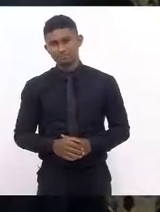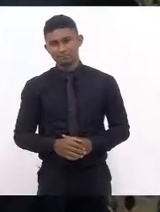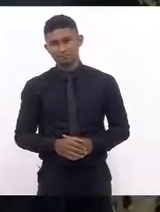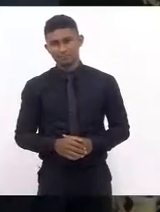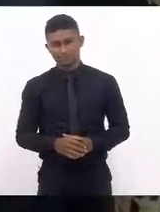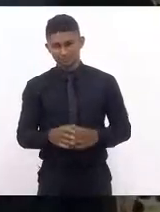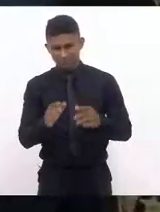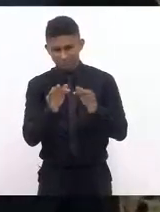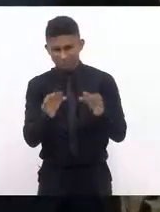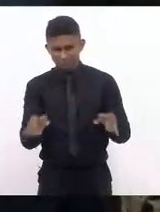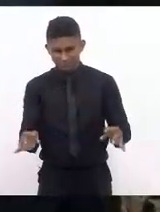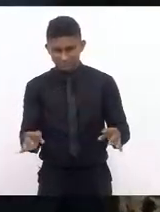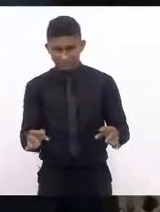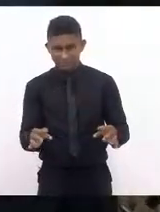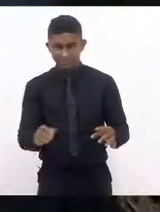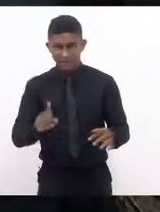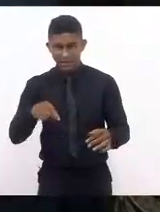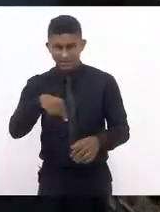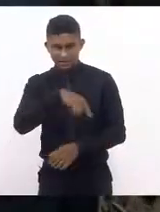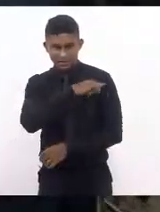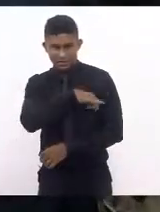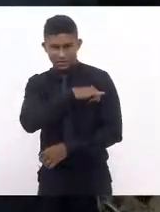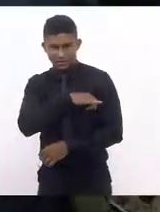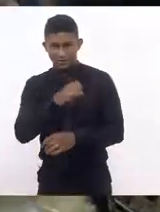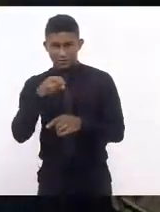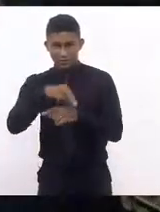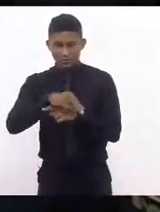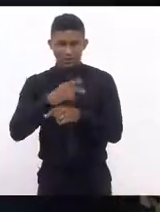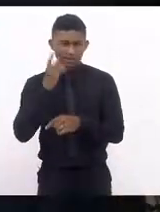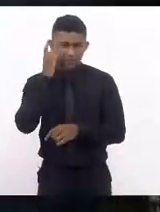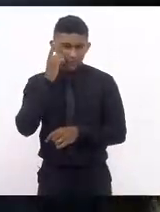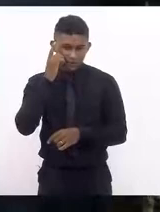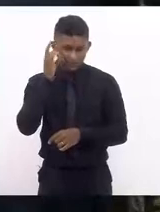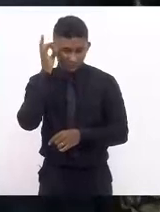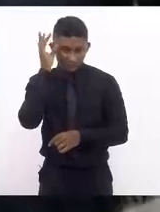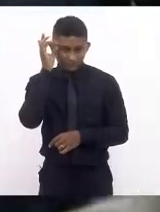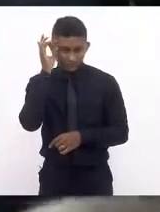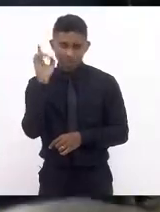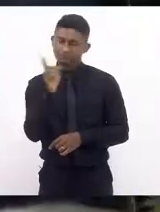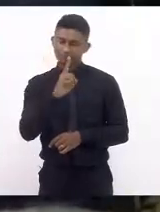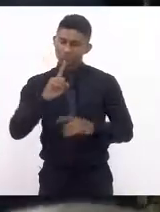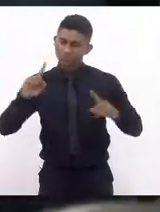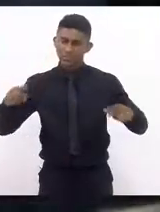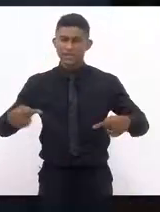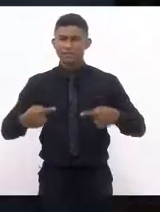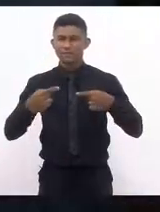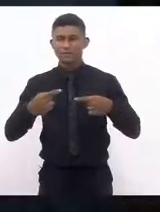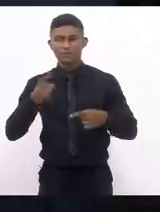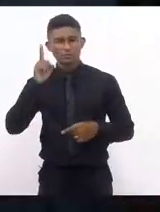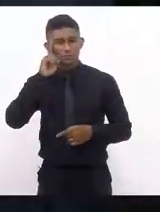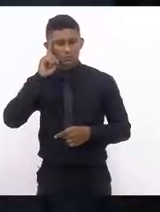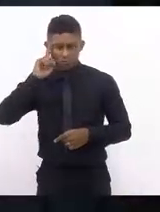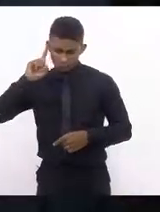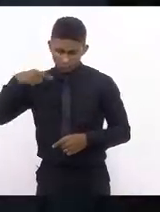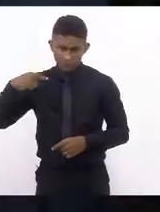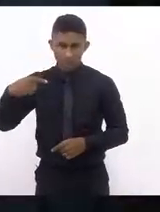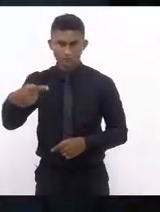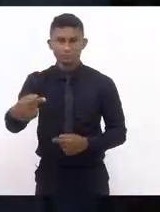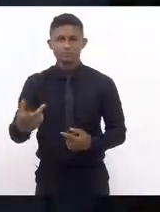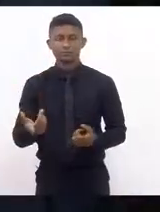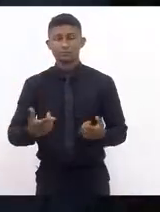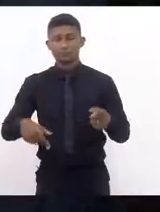simples ser parlamentar no estado do Rio de Janeiro São muitos os desafios todos os dias uma